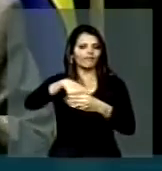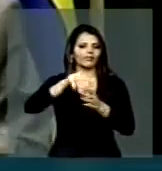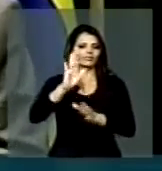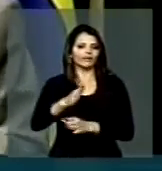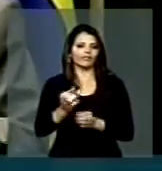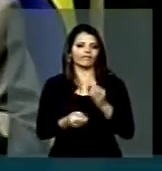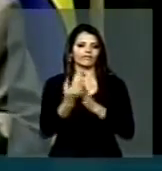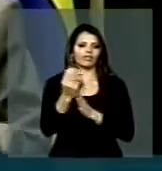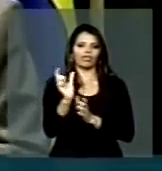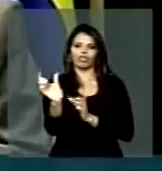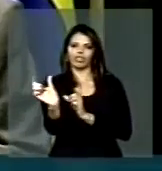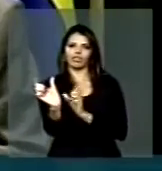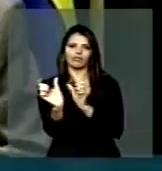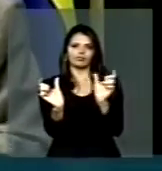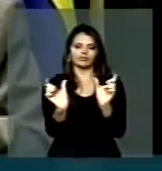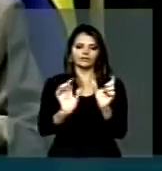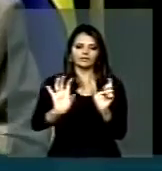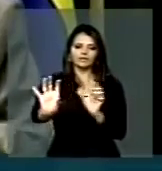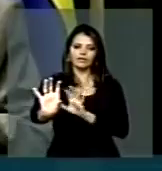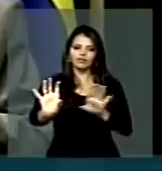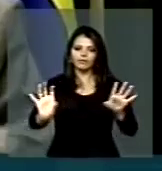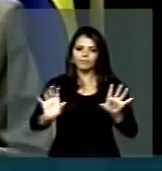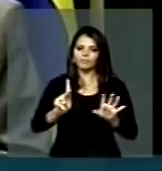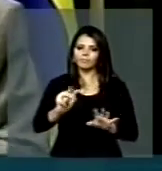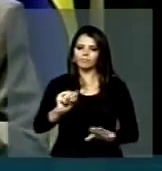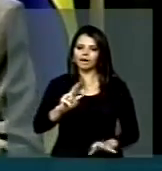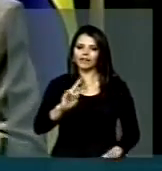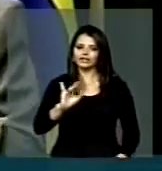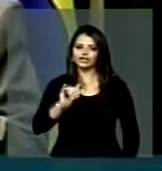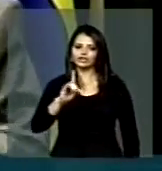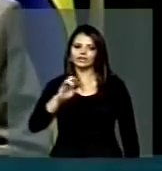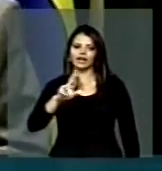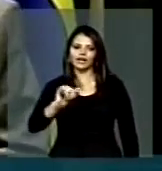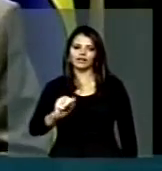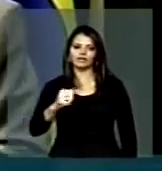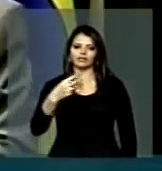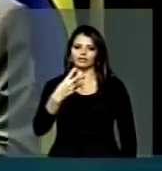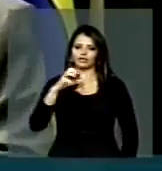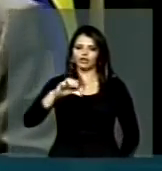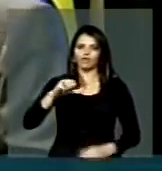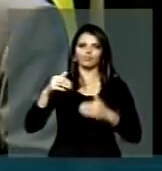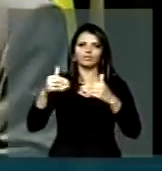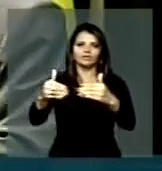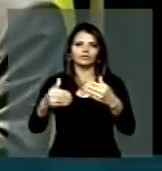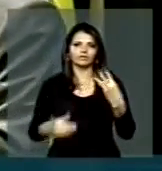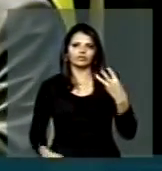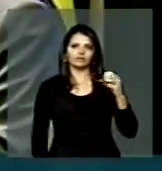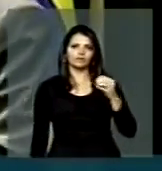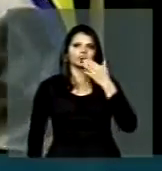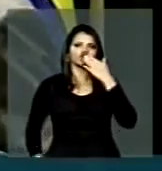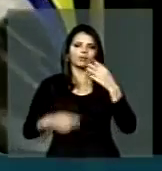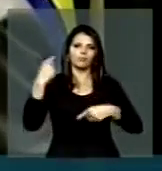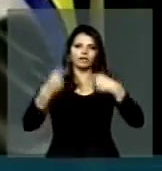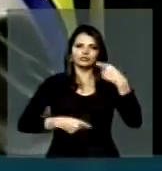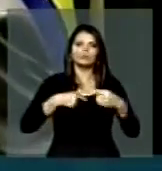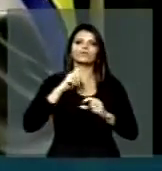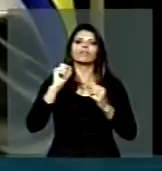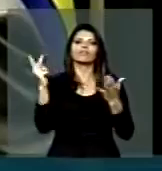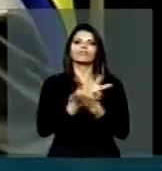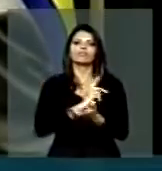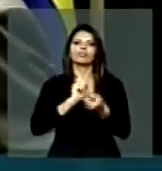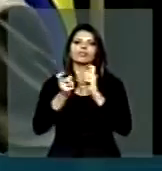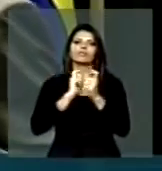gera fragmentação partidária. Com 30 partidos e 39 ministérios, é a receita para a paralisação da